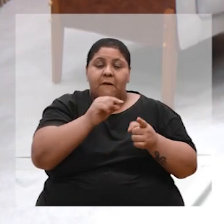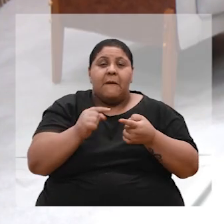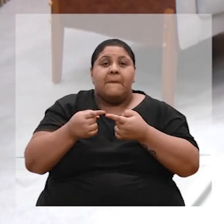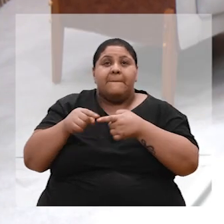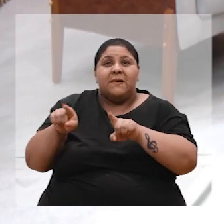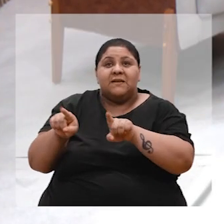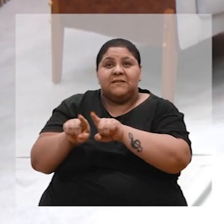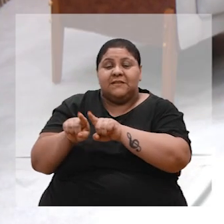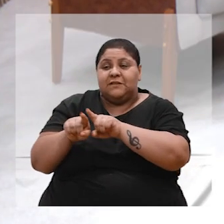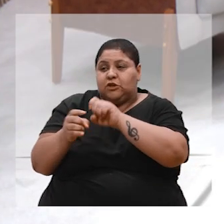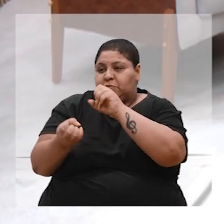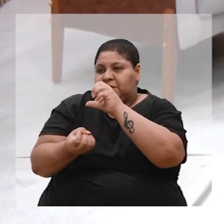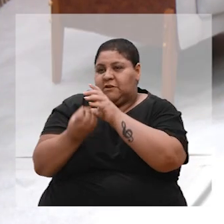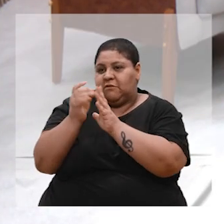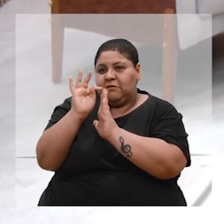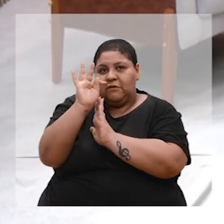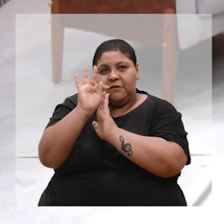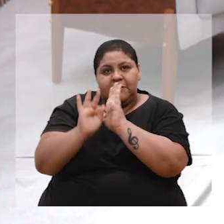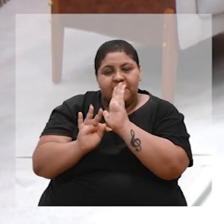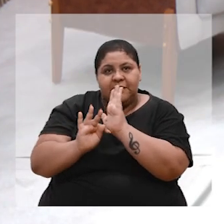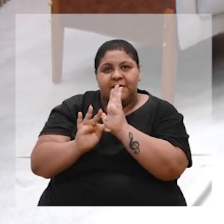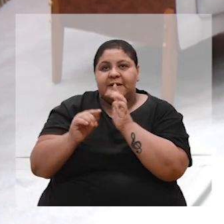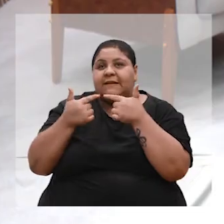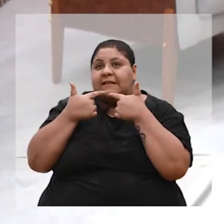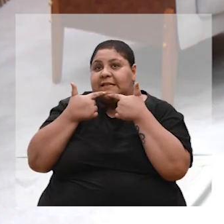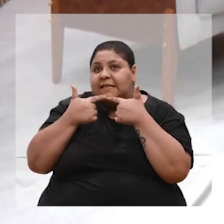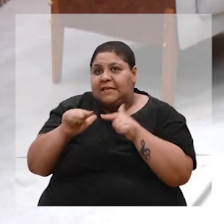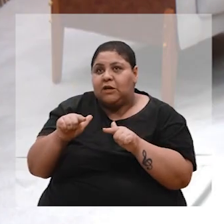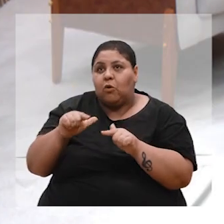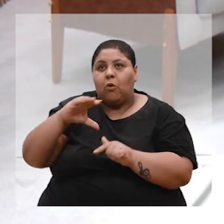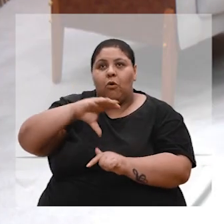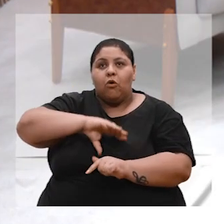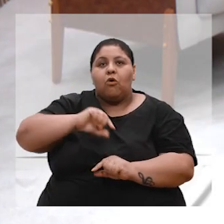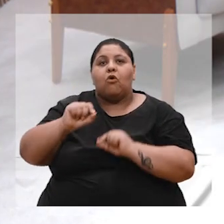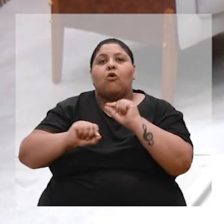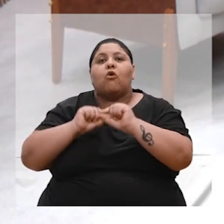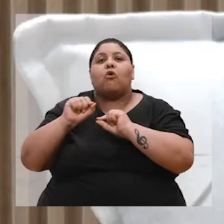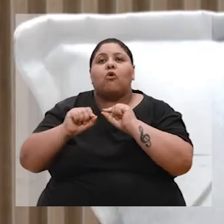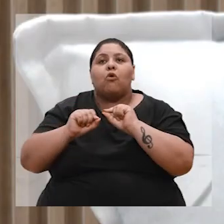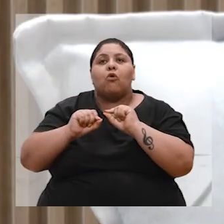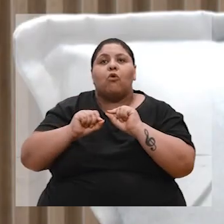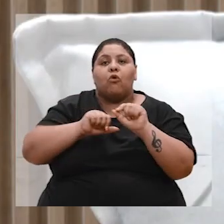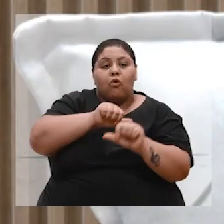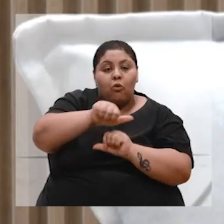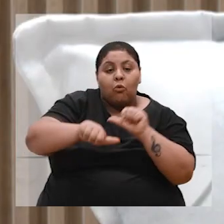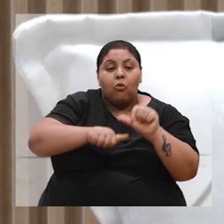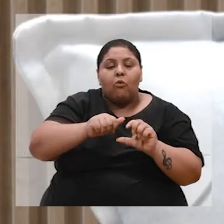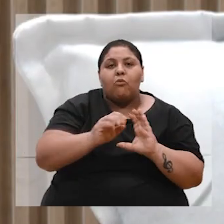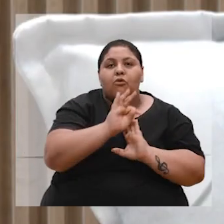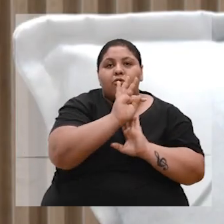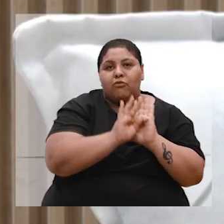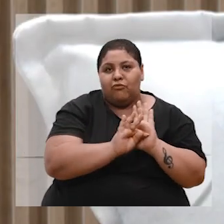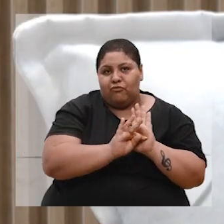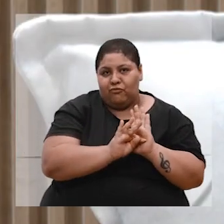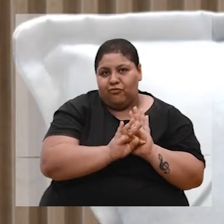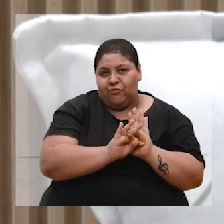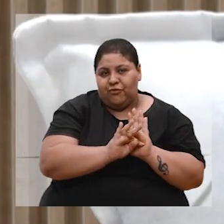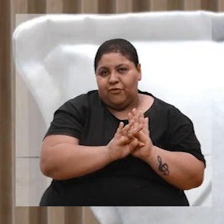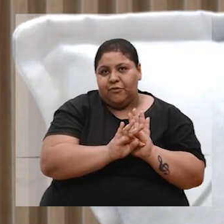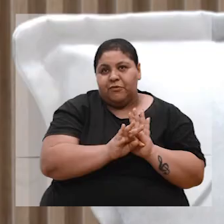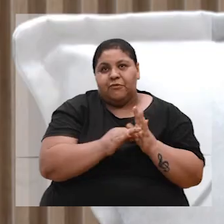e tu é um produtor de textos em língua materna. E como é que tu vai te tornar um produtor de